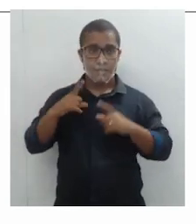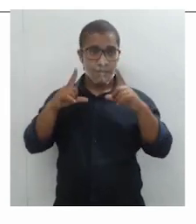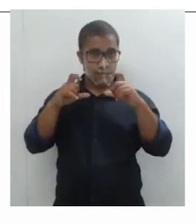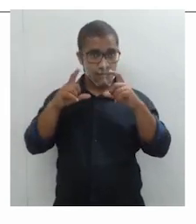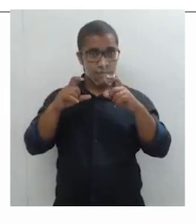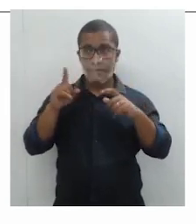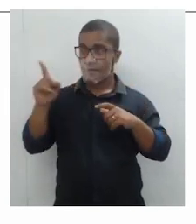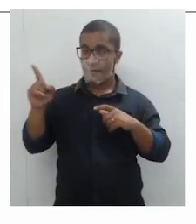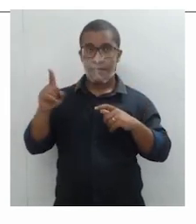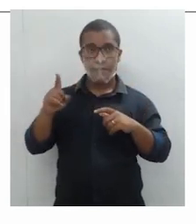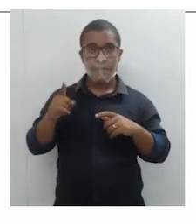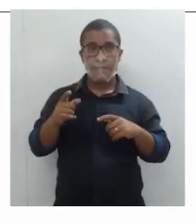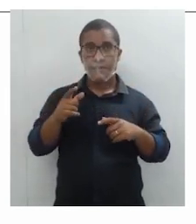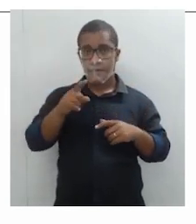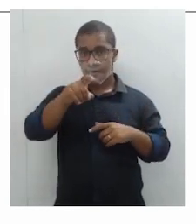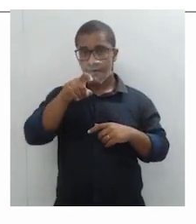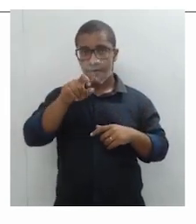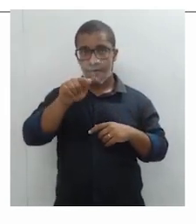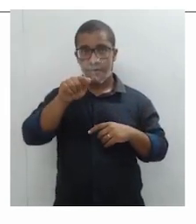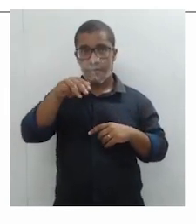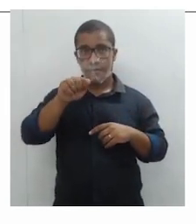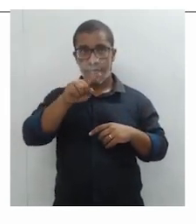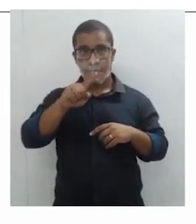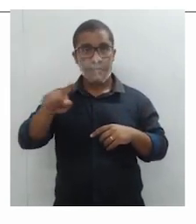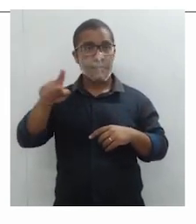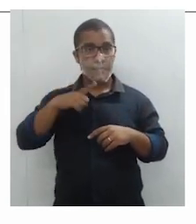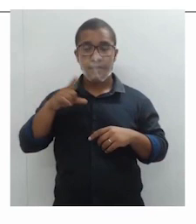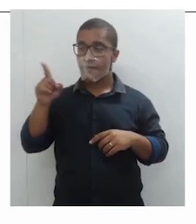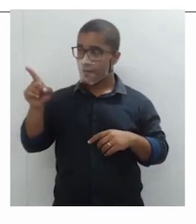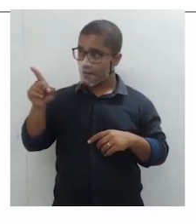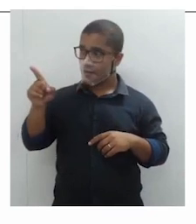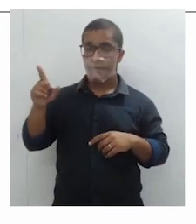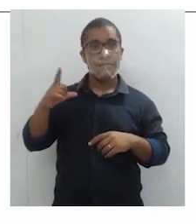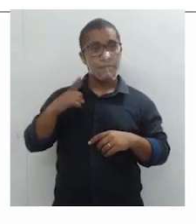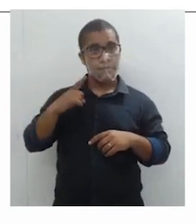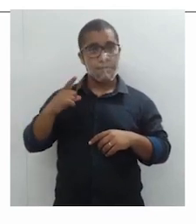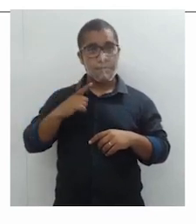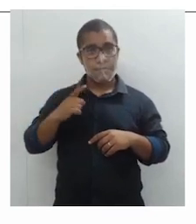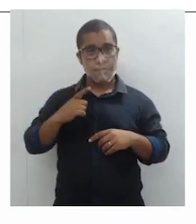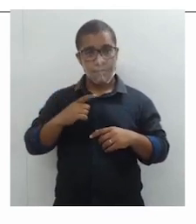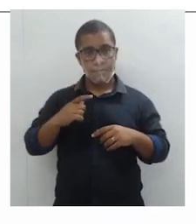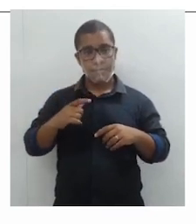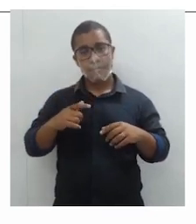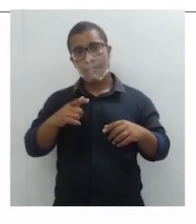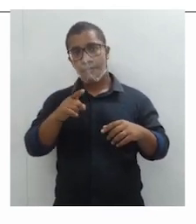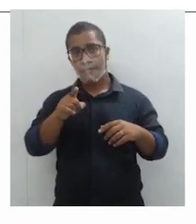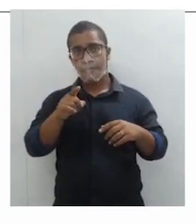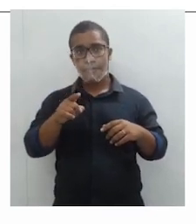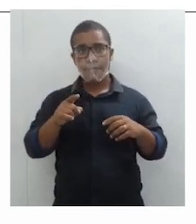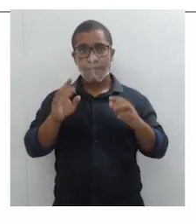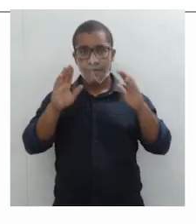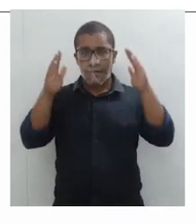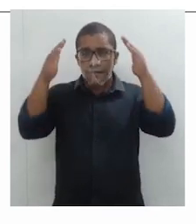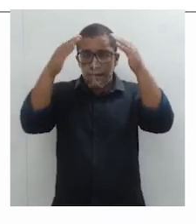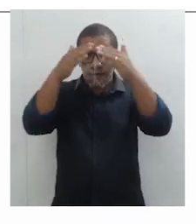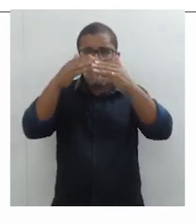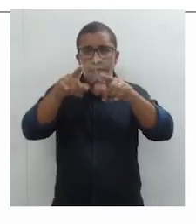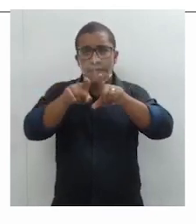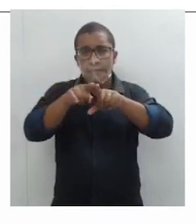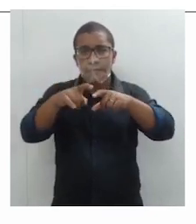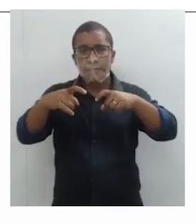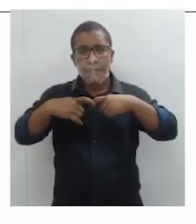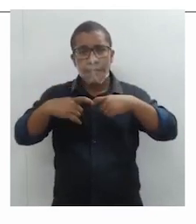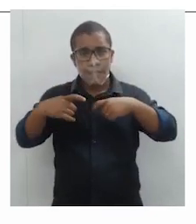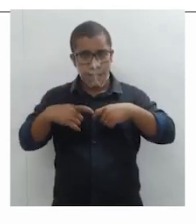fotografia em que um Pajé Xamã acesso da LC sendo essa dupla questão veja ele é Sacerdote ao mesmo tempo ele é